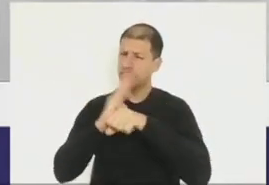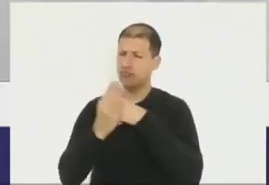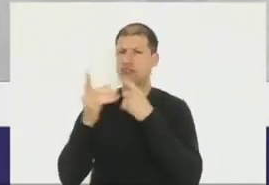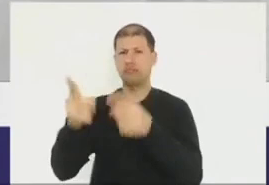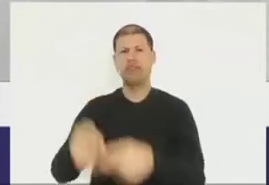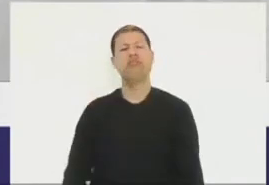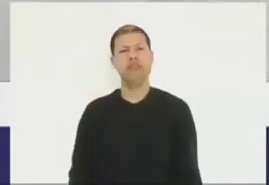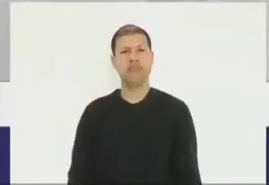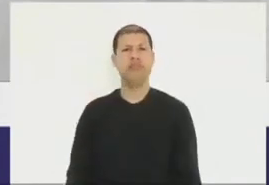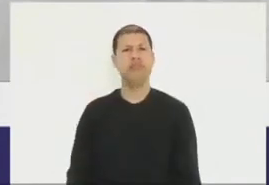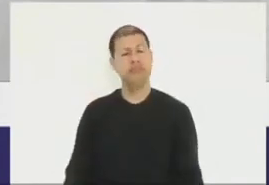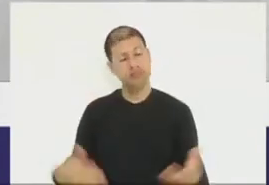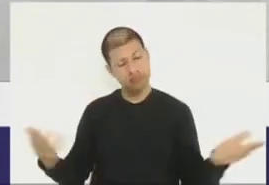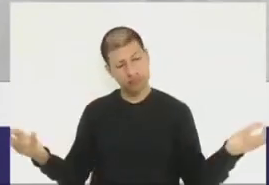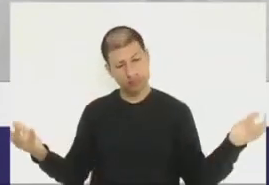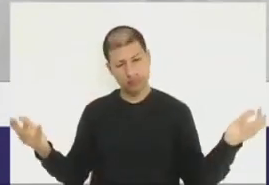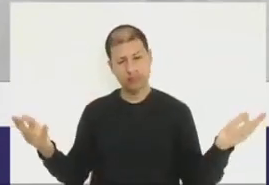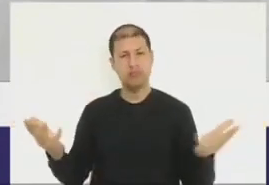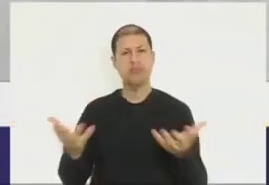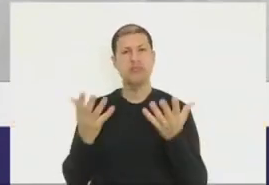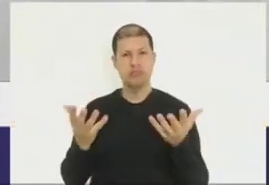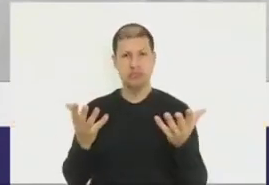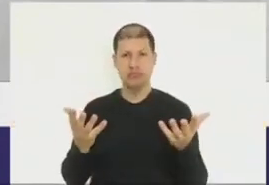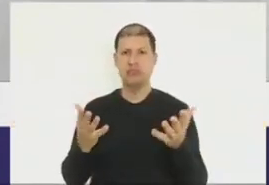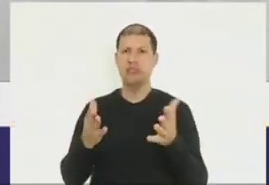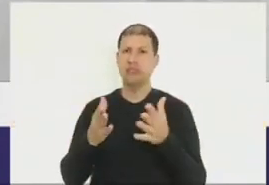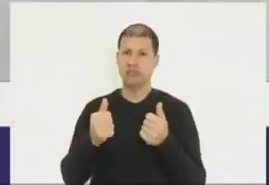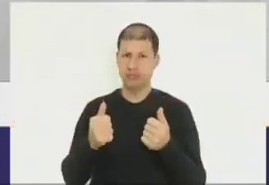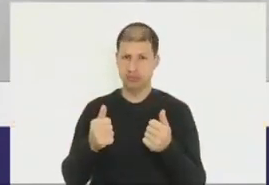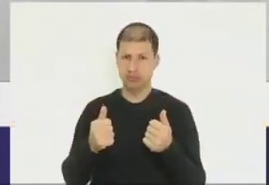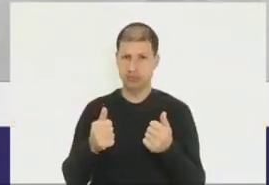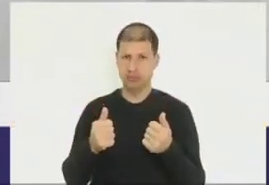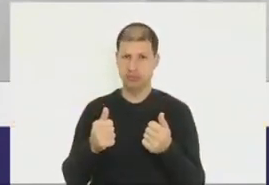Então, quero aqui solicitar